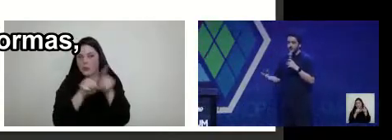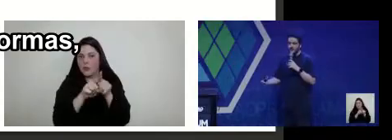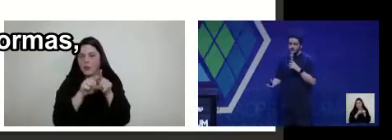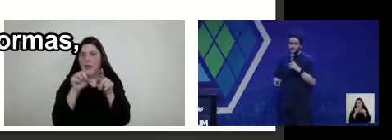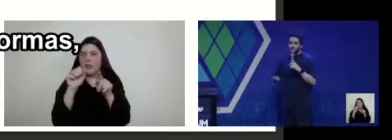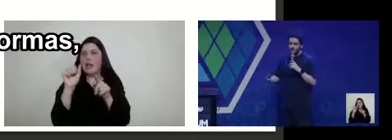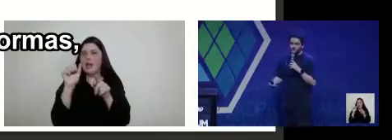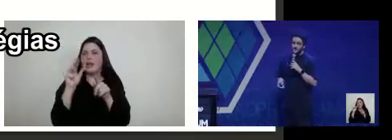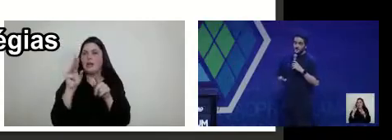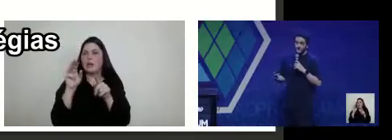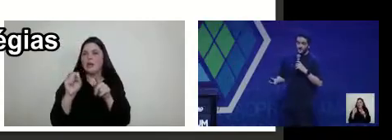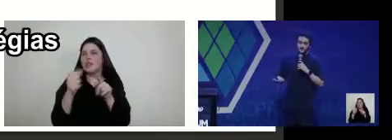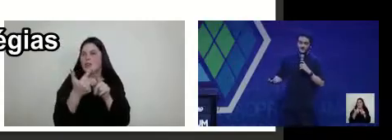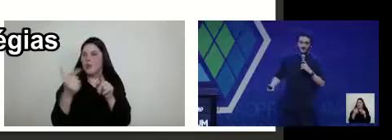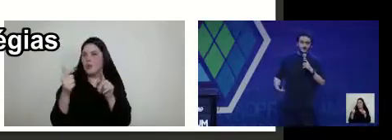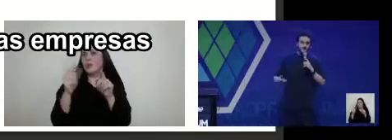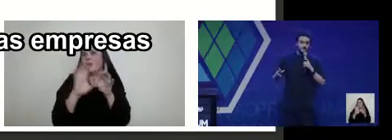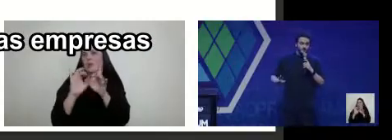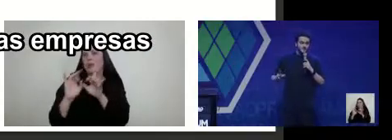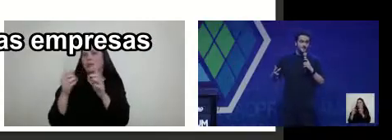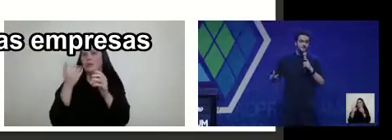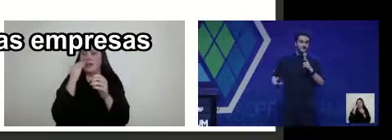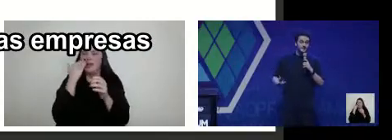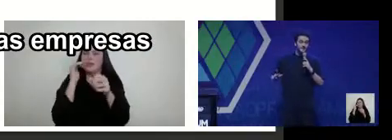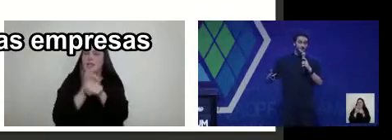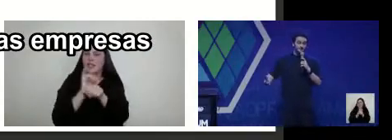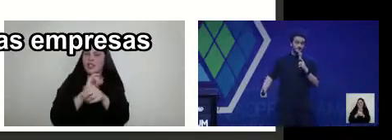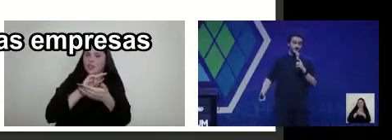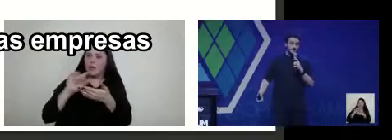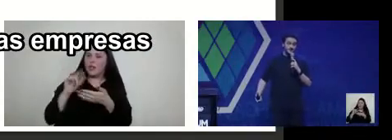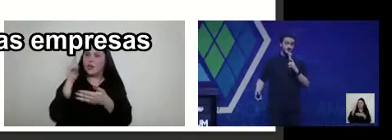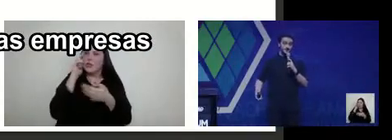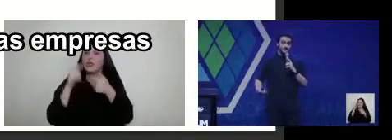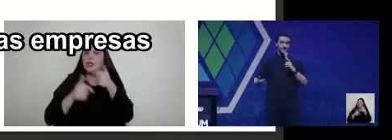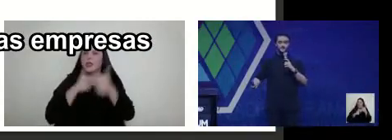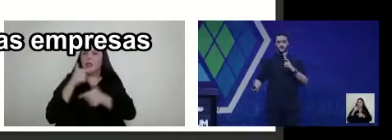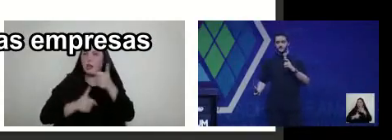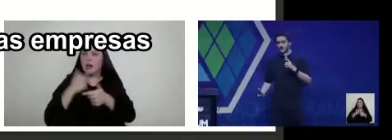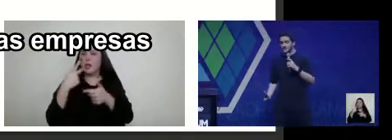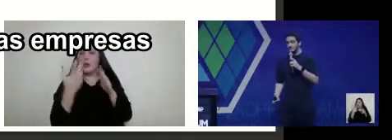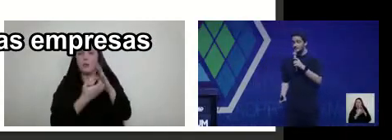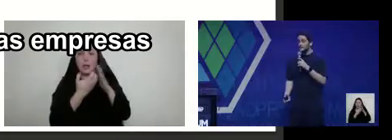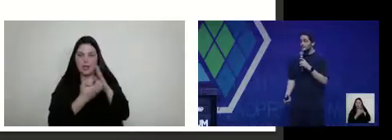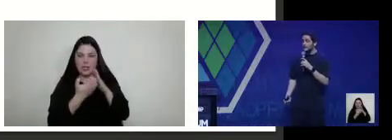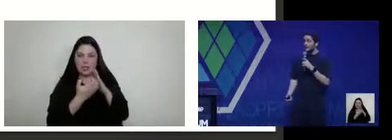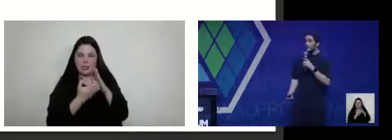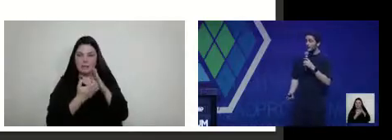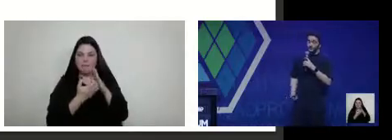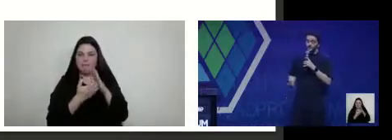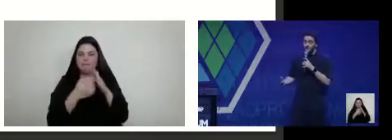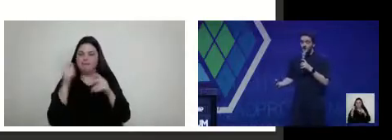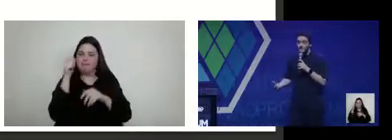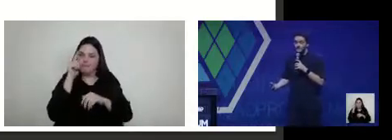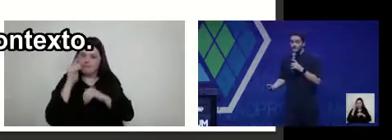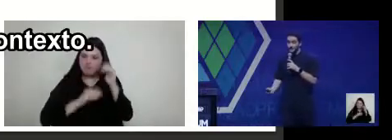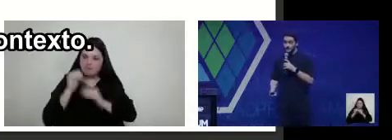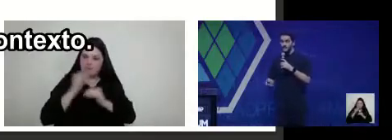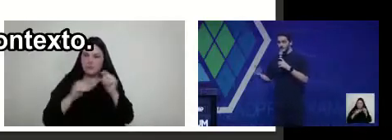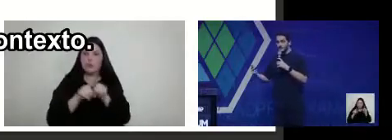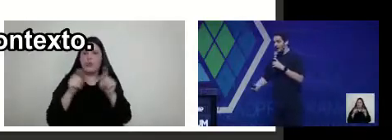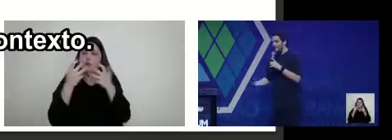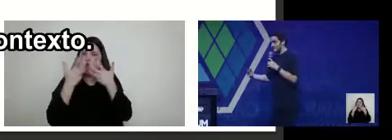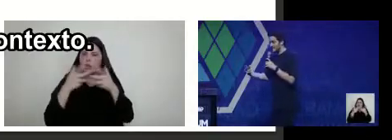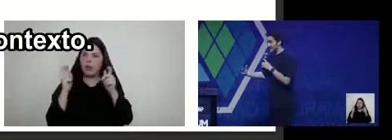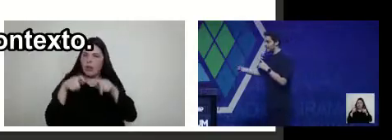tem diferentes formas, você tem diferentes estratégias que podem ser adotadas pela sua empresa, né, pelas suas empresas, e que vão funcionar, tá?